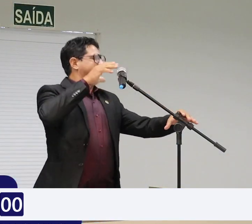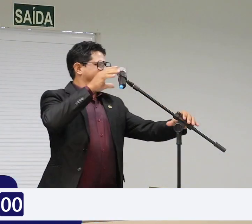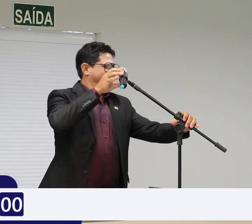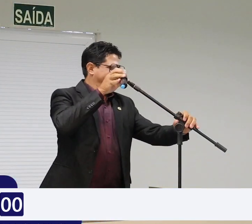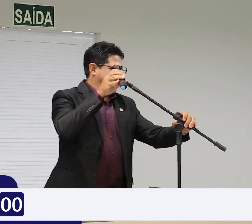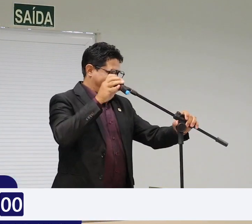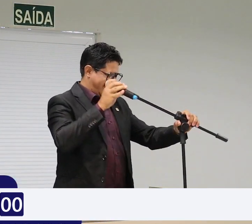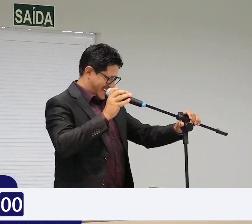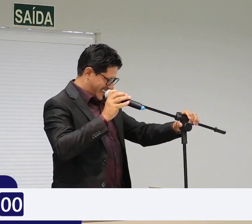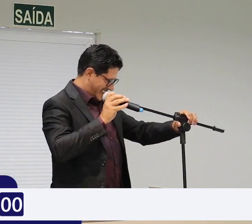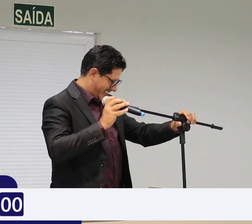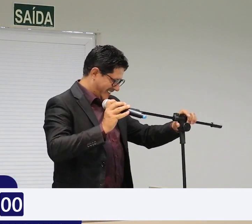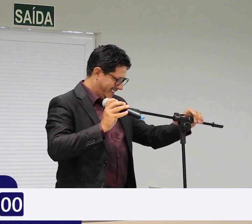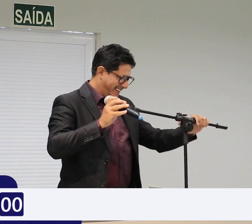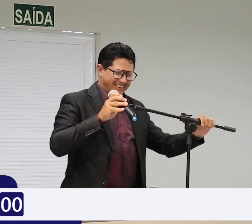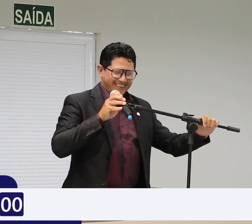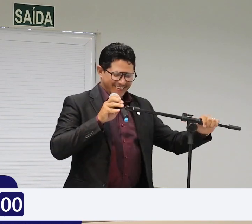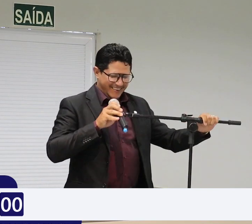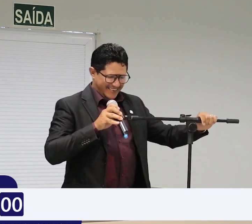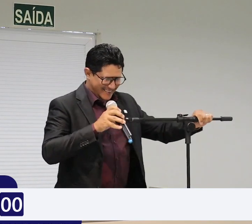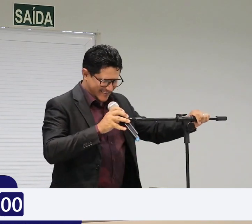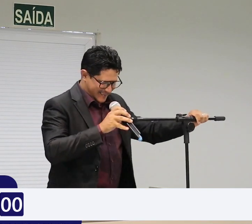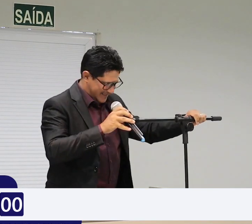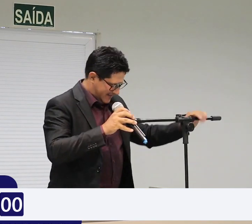Norte do